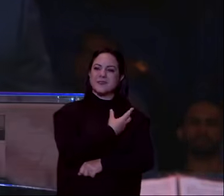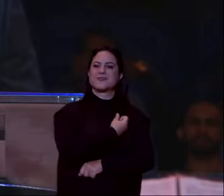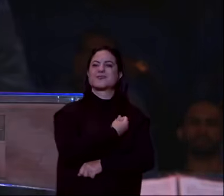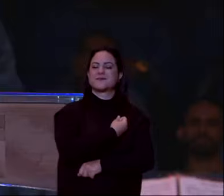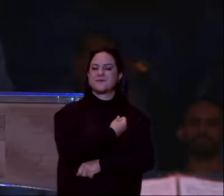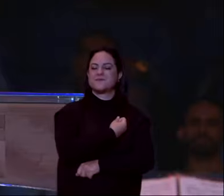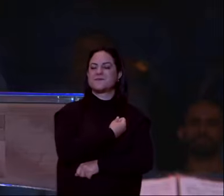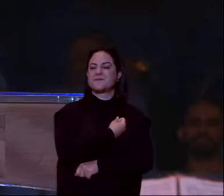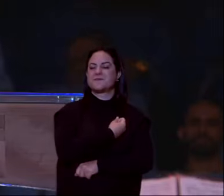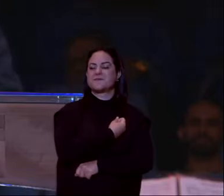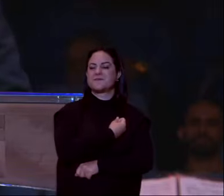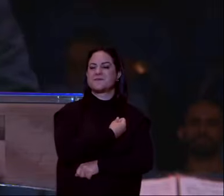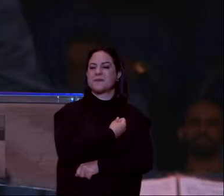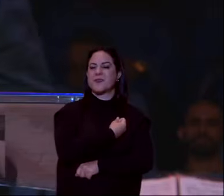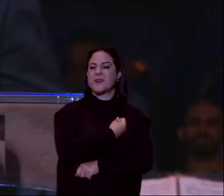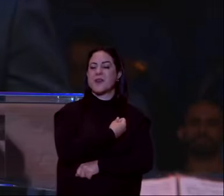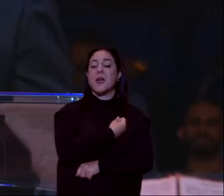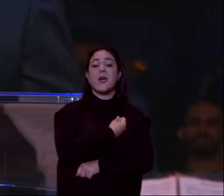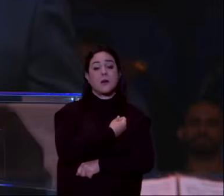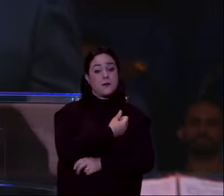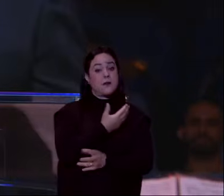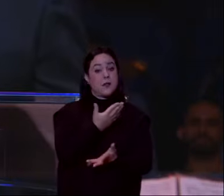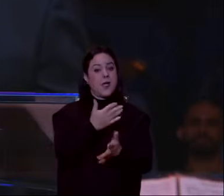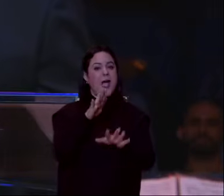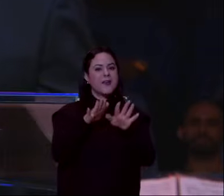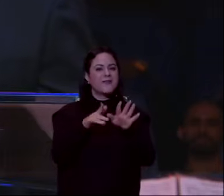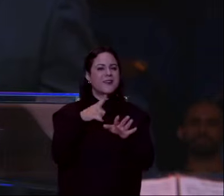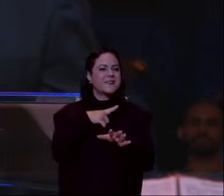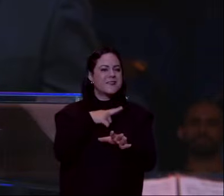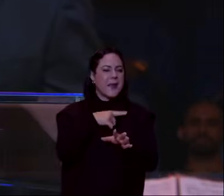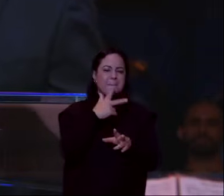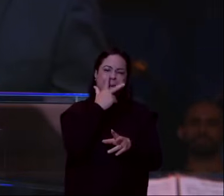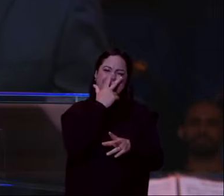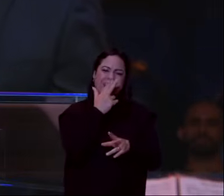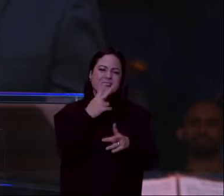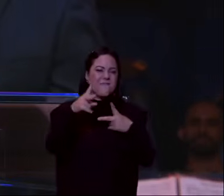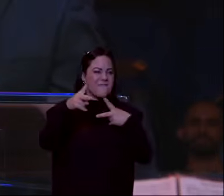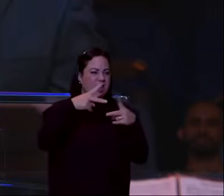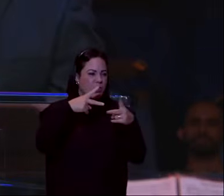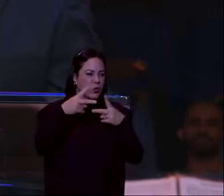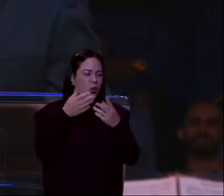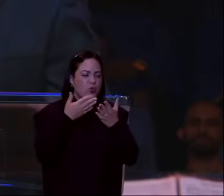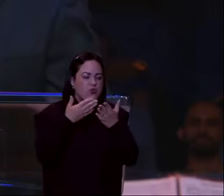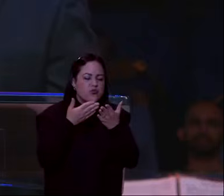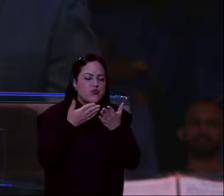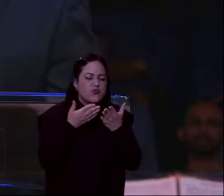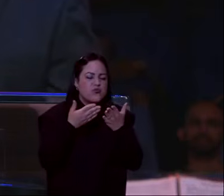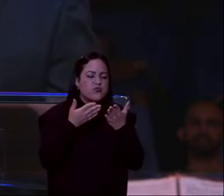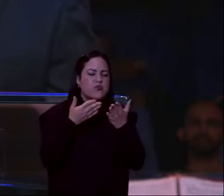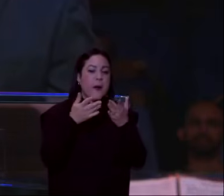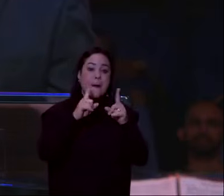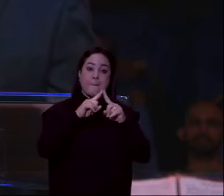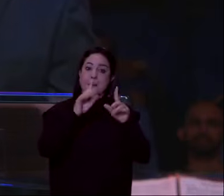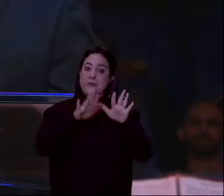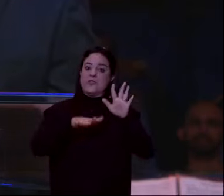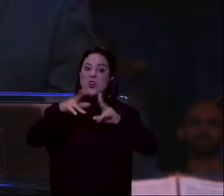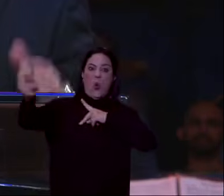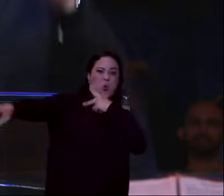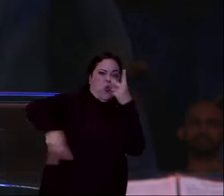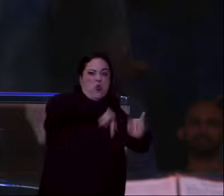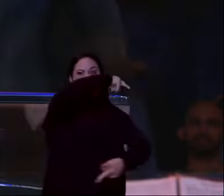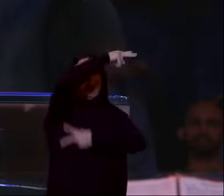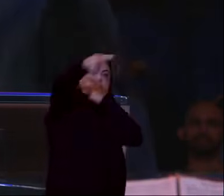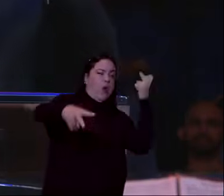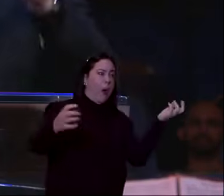E sabe, ele às vezes fala conosco suavemente, mas às vezes ele dá berros do nosso lado,